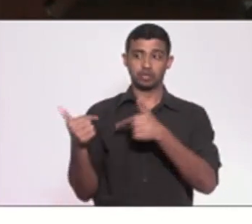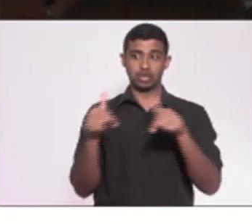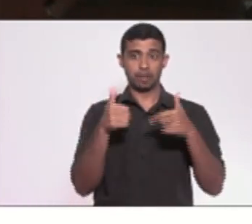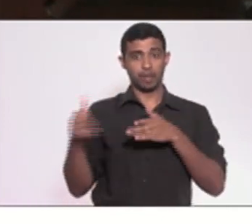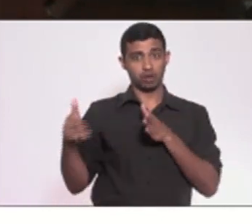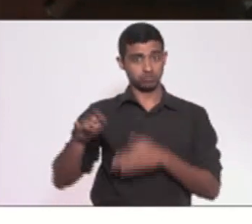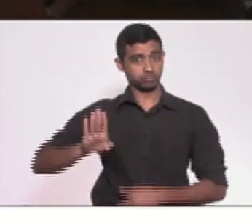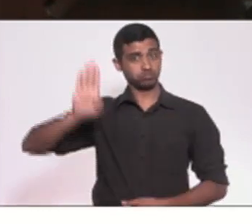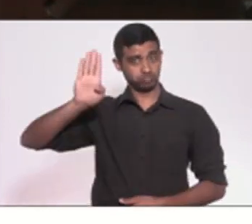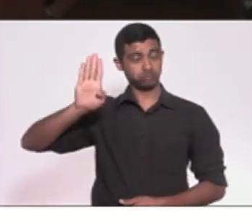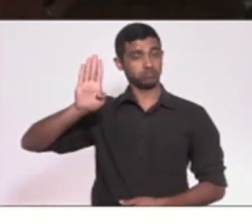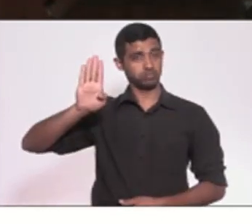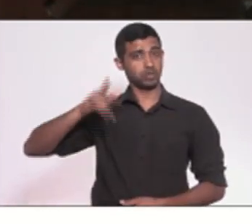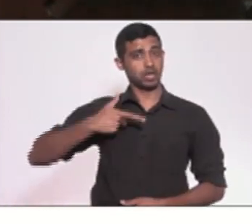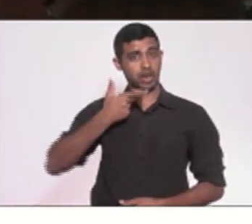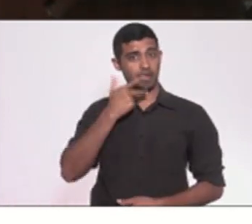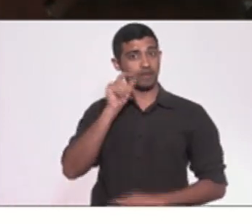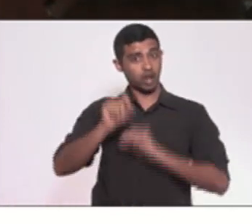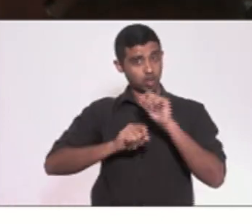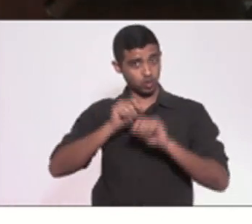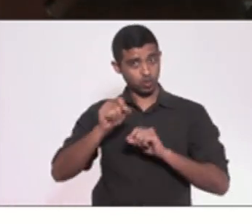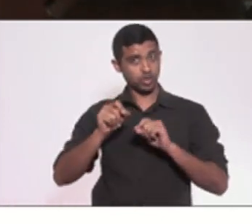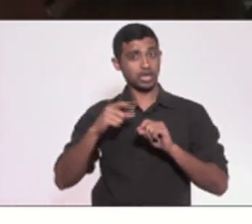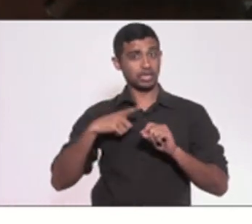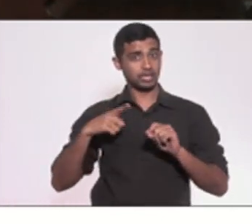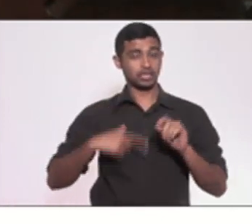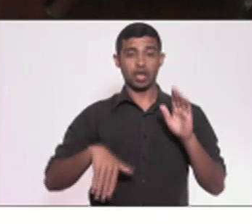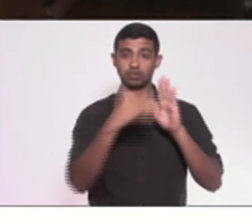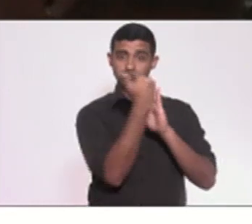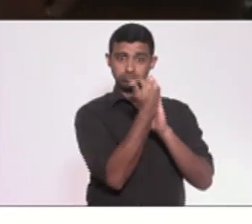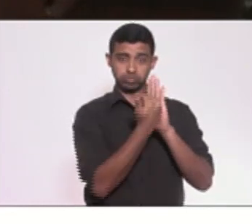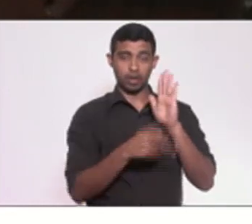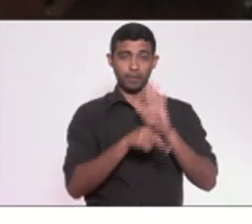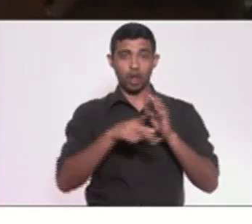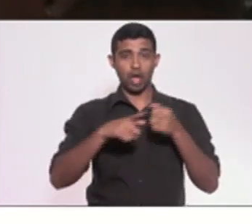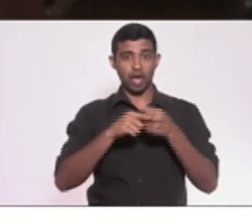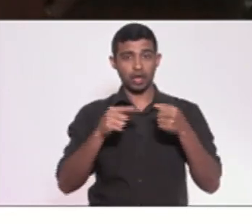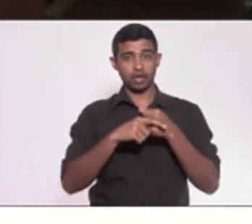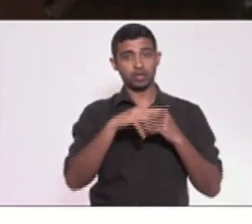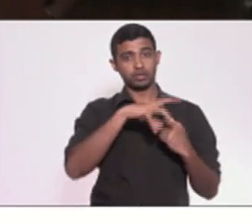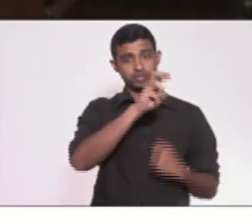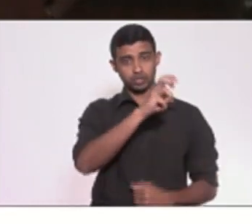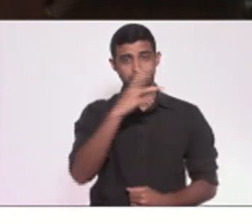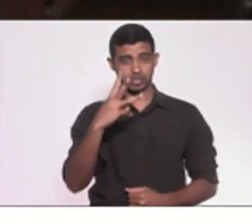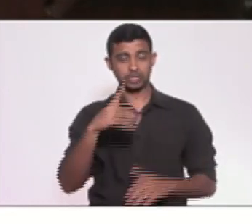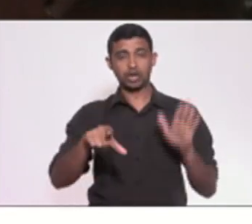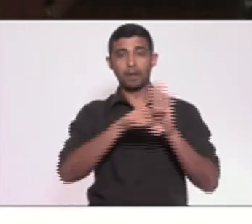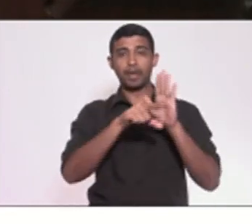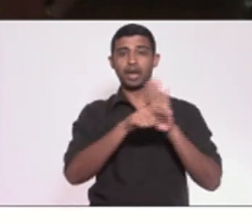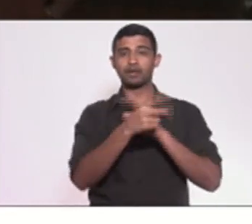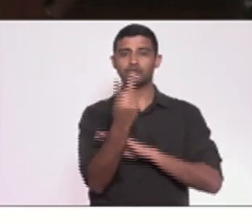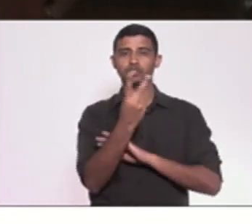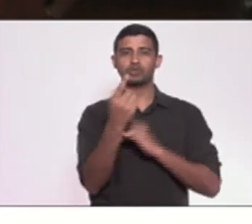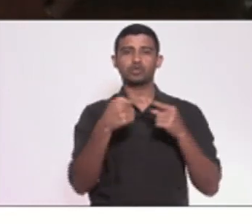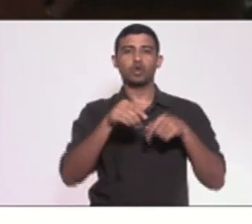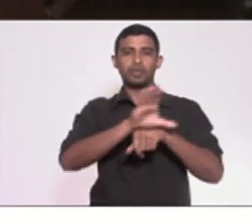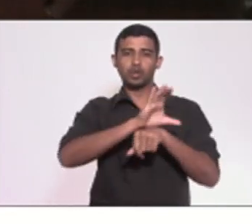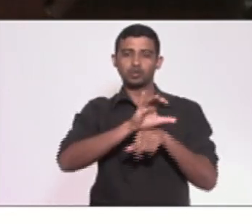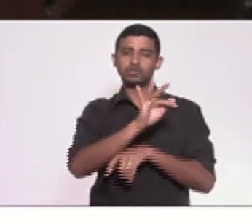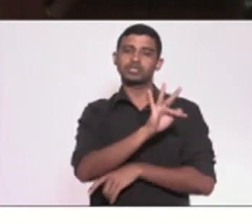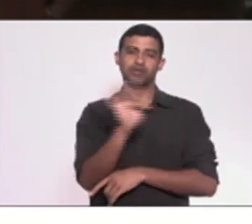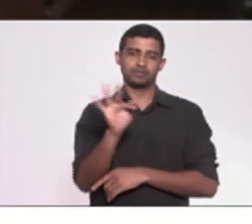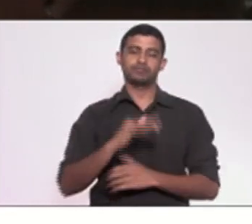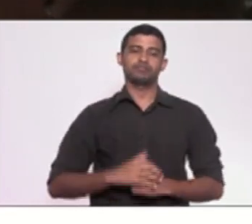mandato afronta diametralmente os termos do artigo 53, parágrafo 2º da Constituição